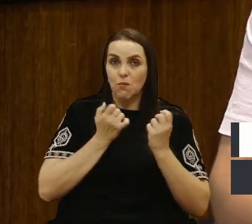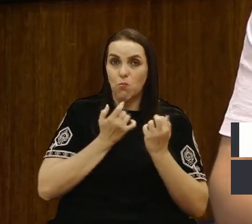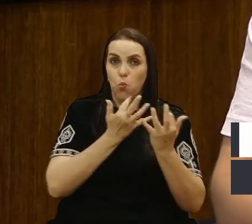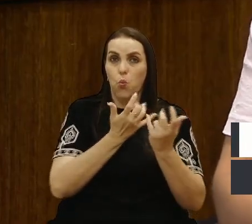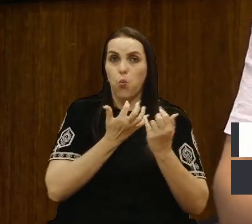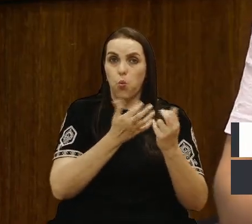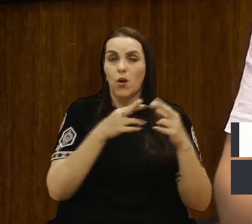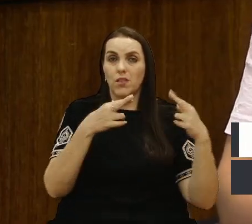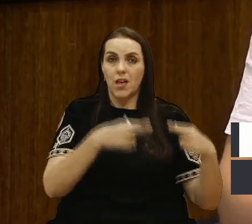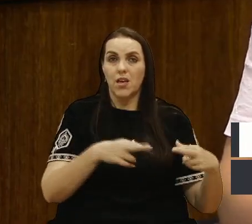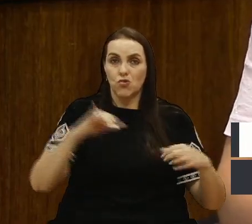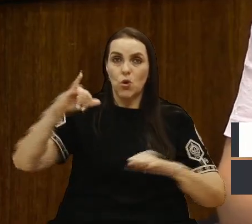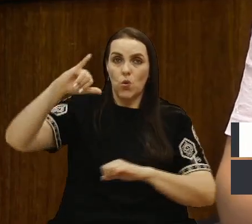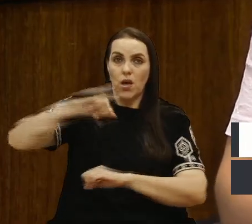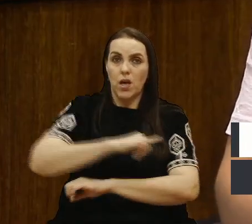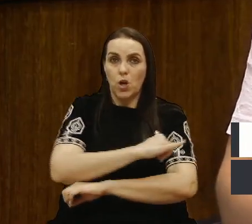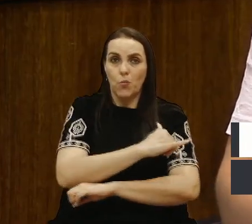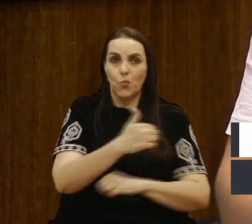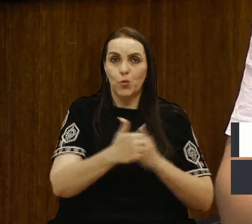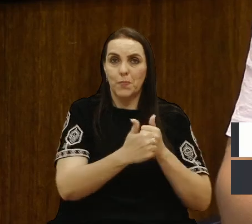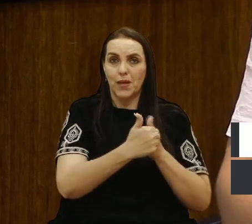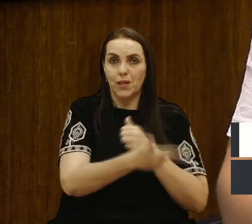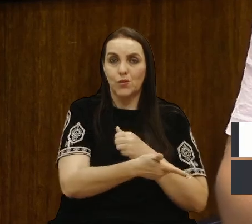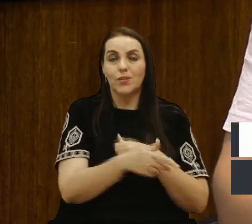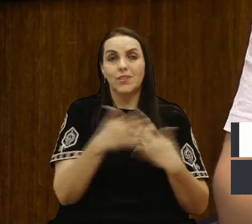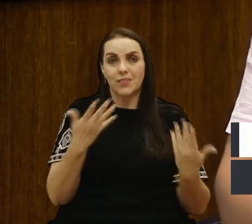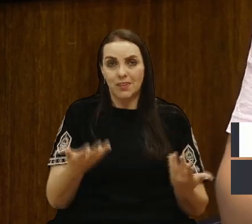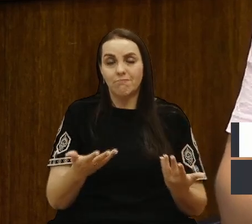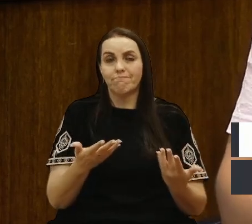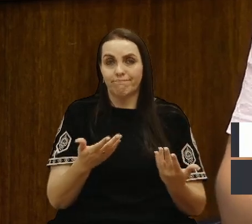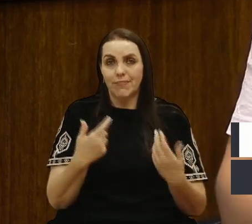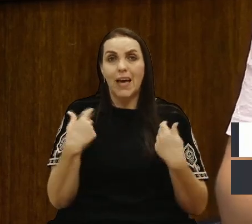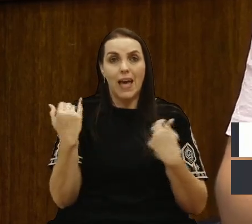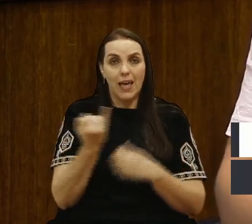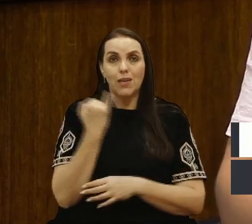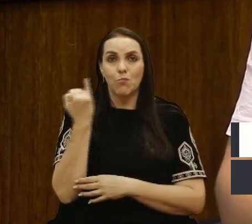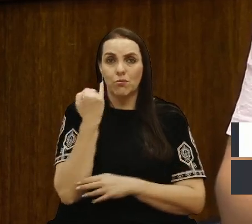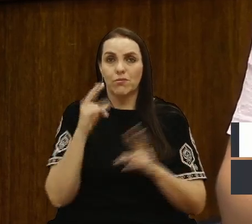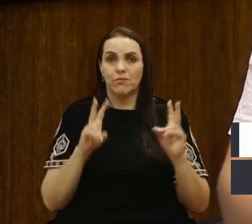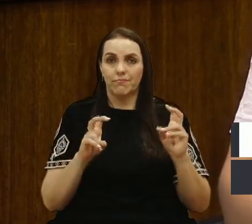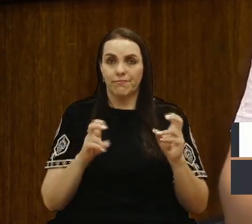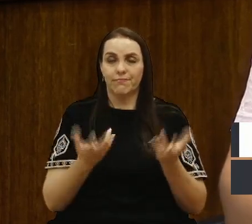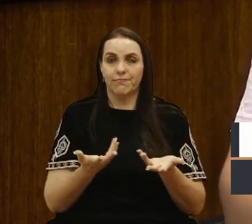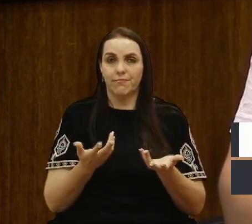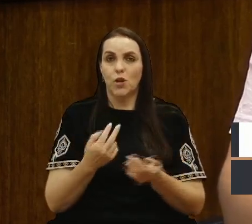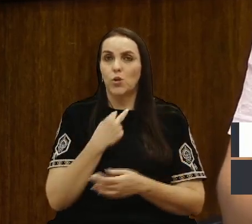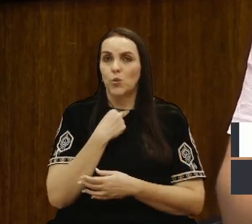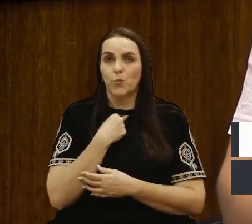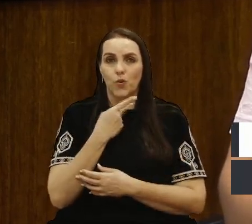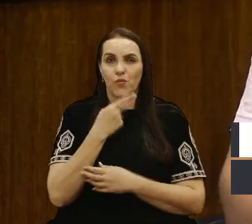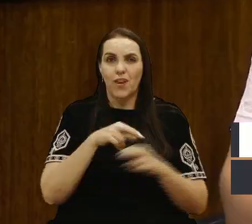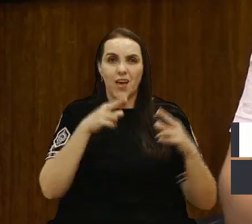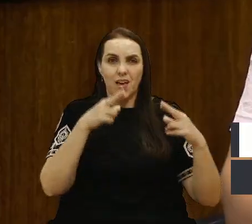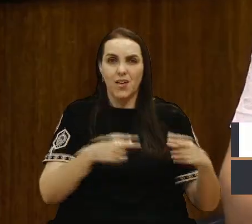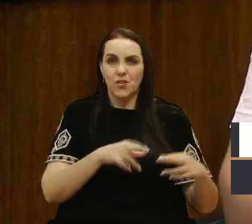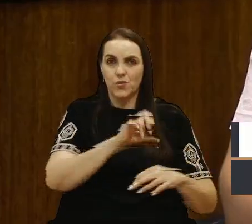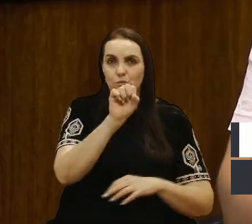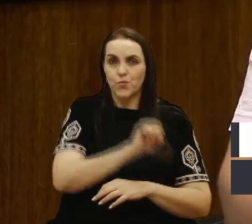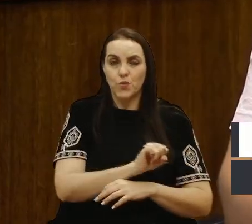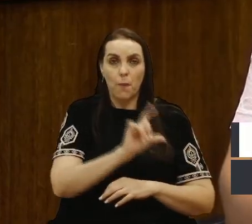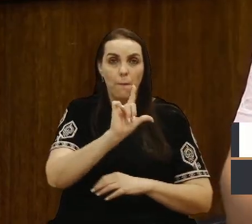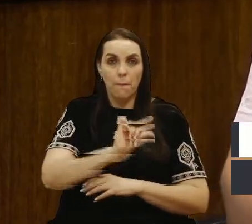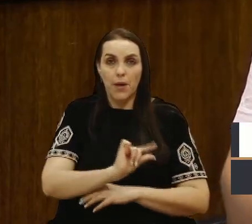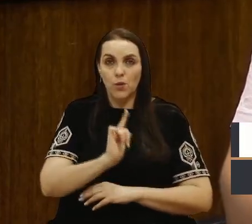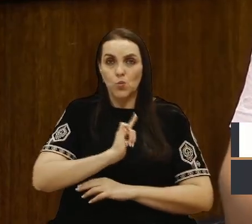aeroporto. Então, demonstra a necessidade, sim, dessa pauta. Nós não podemos, né, fazer com que a região sul continue sendo a região que menos